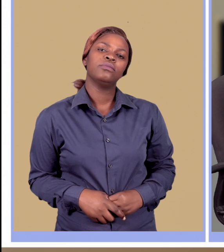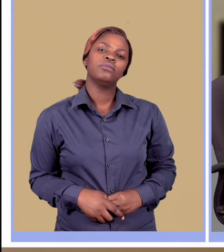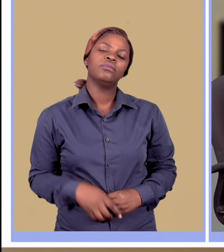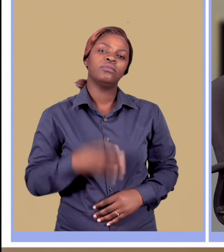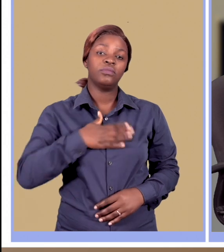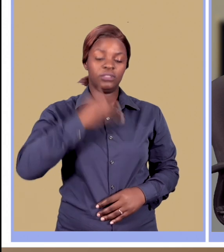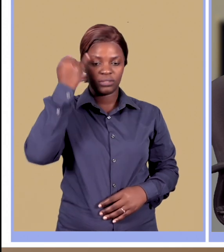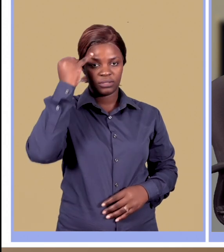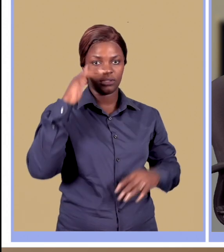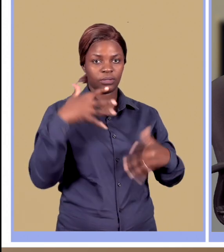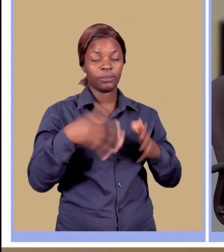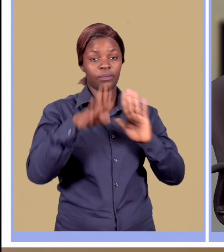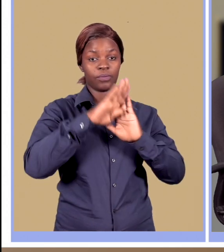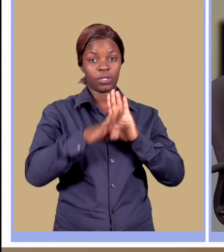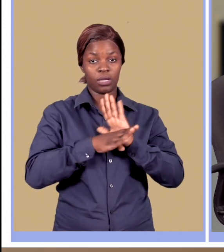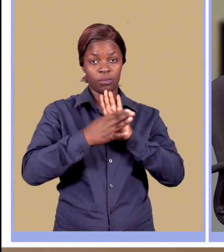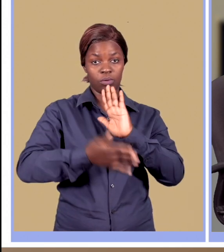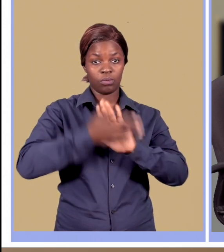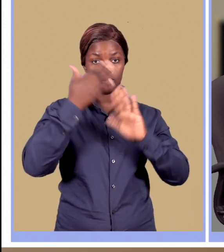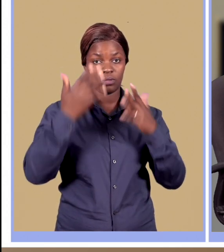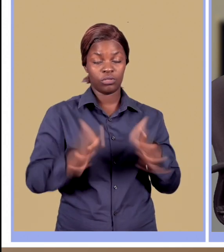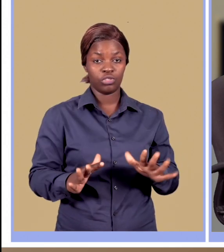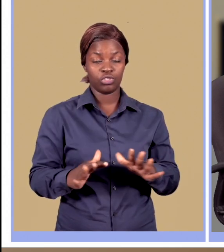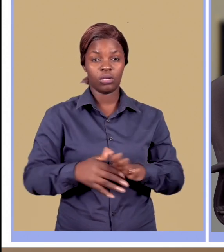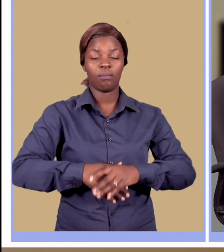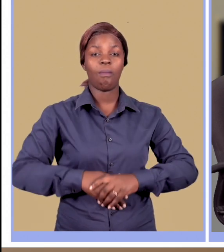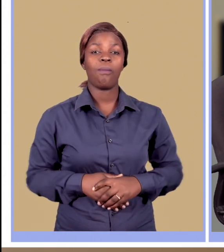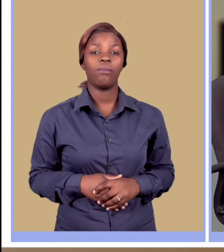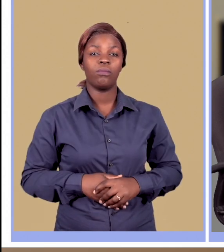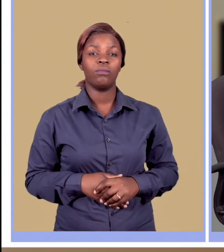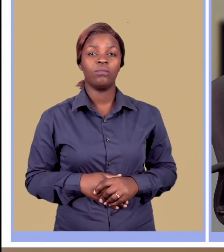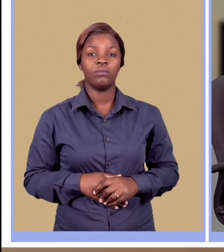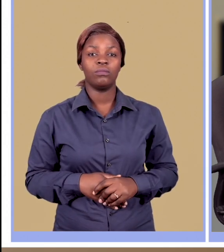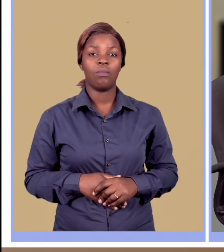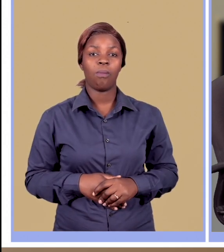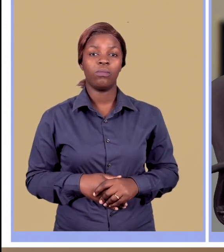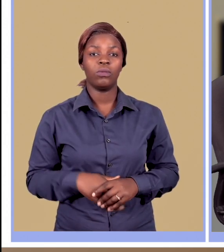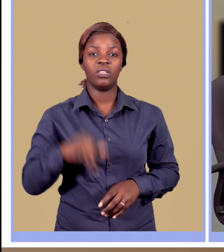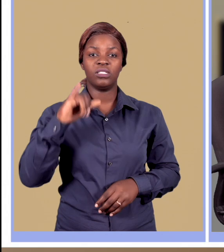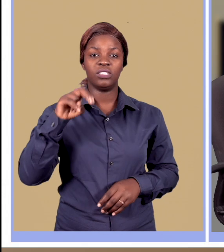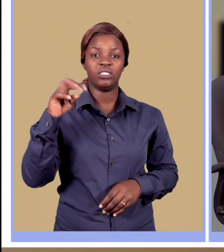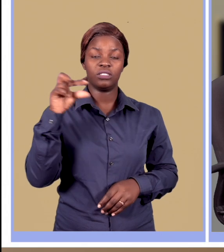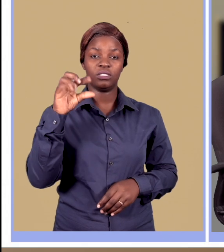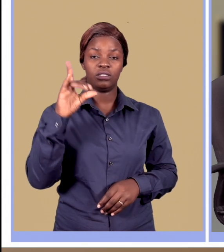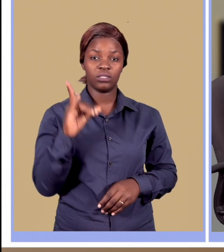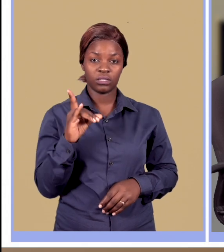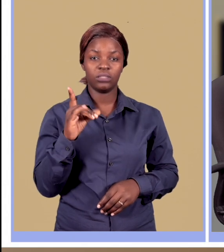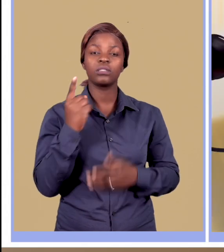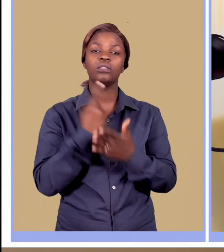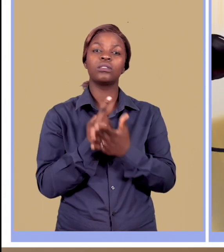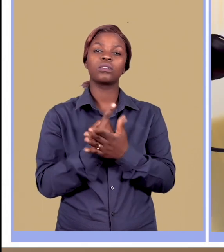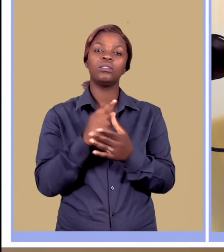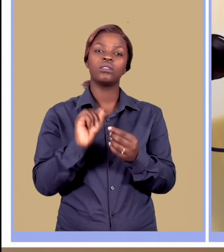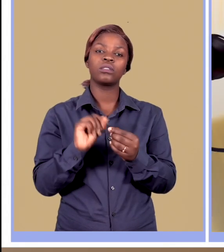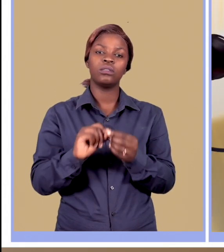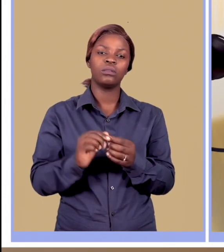Eu penso que depois deste programa que começamos alguns anos atrás, com o NGD,